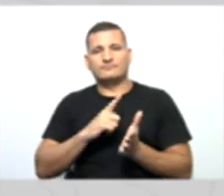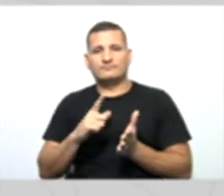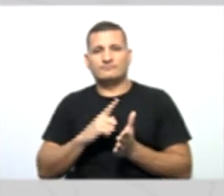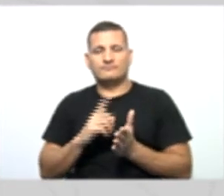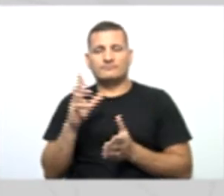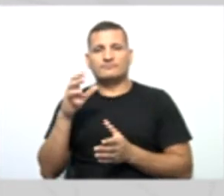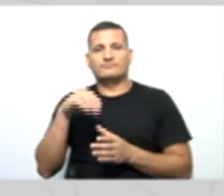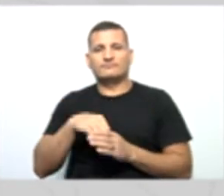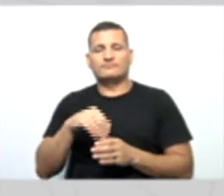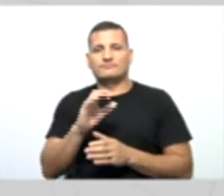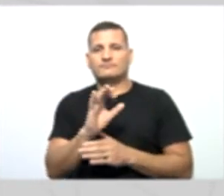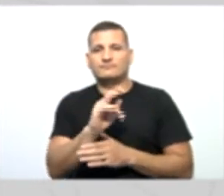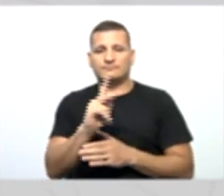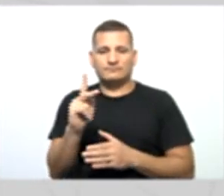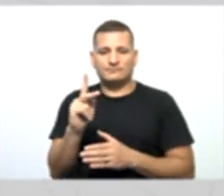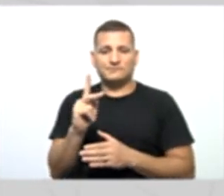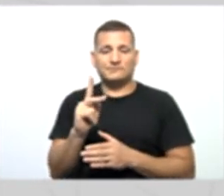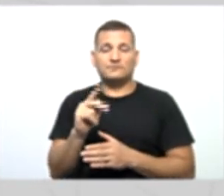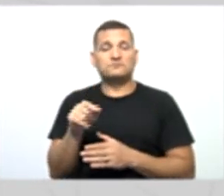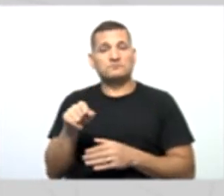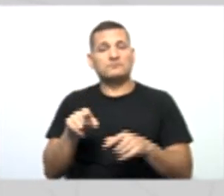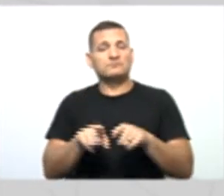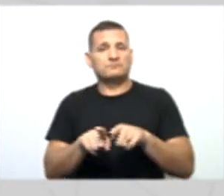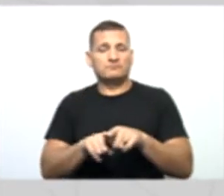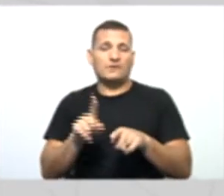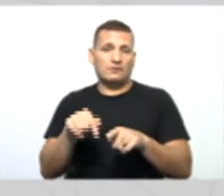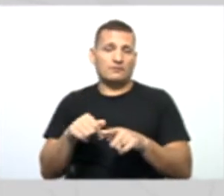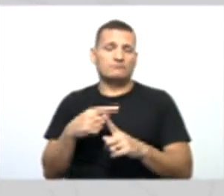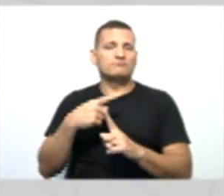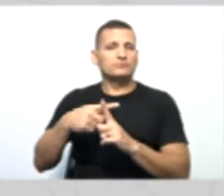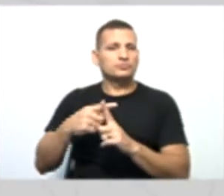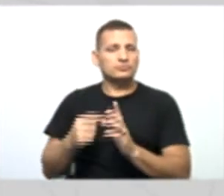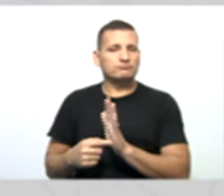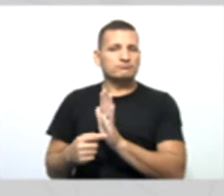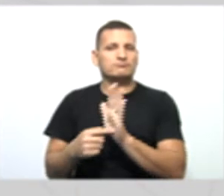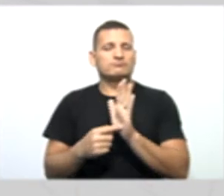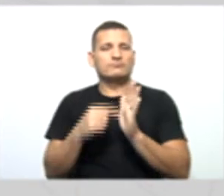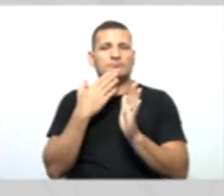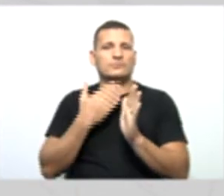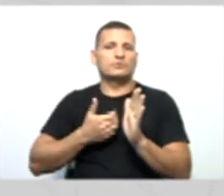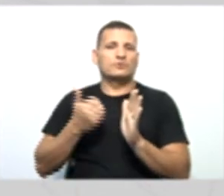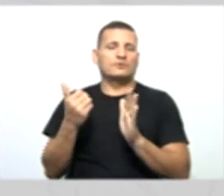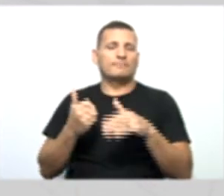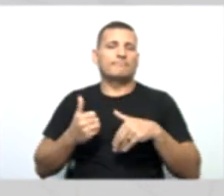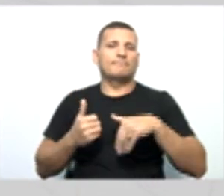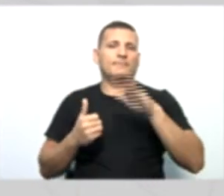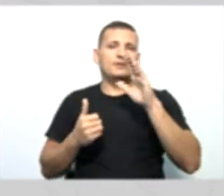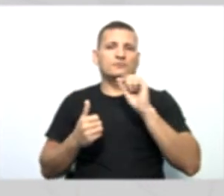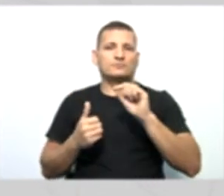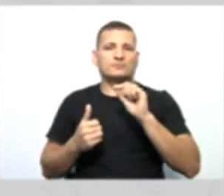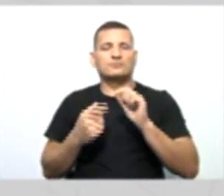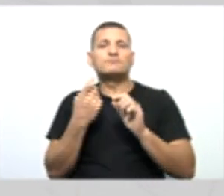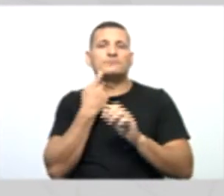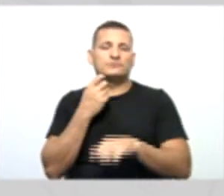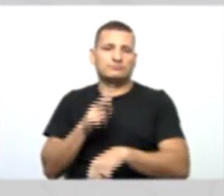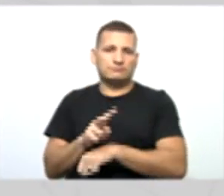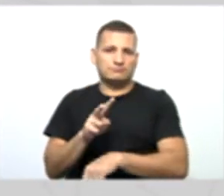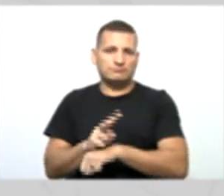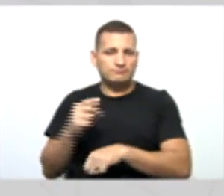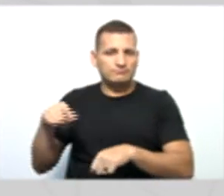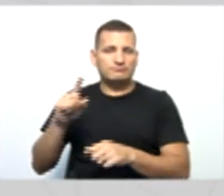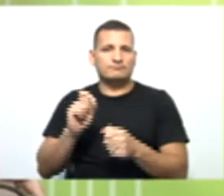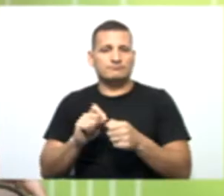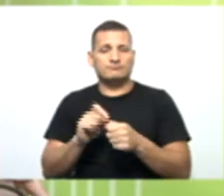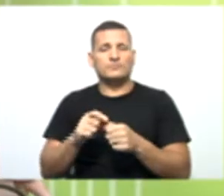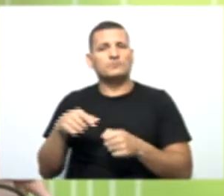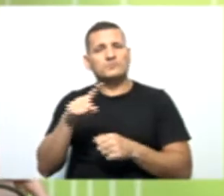a cooperativa, né? Isso também são benefícios que ajudam a melhorar cada vez mais a produção de peixe que eles fazem. Vocês